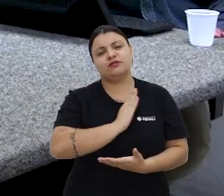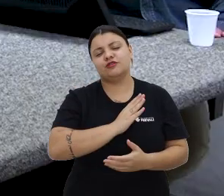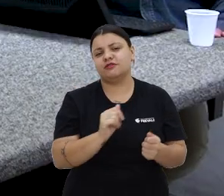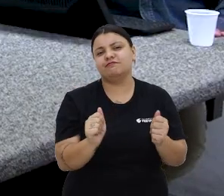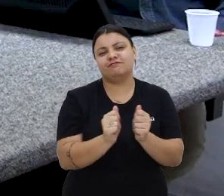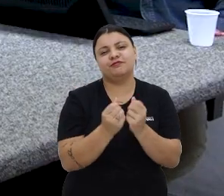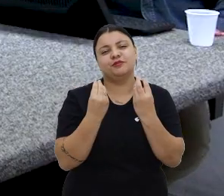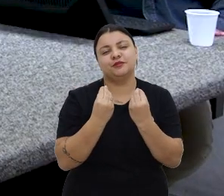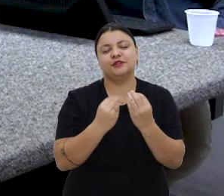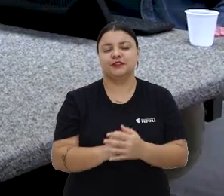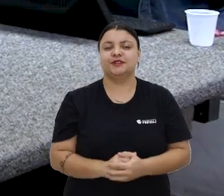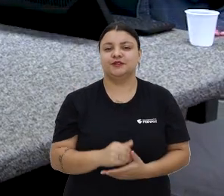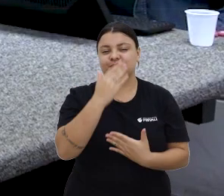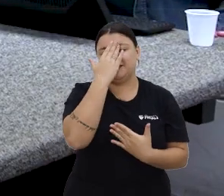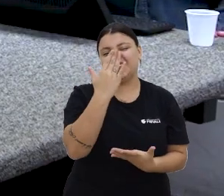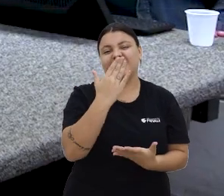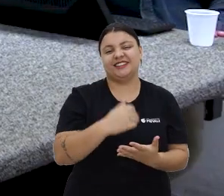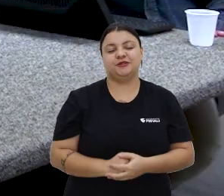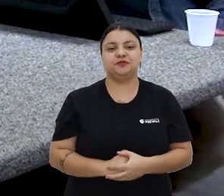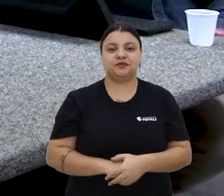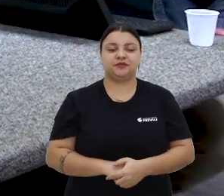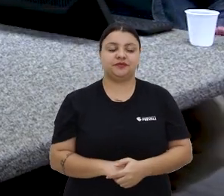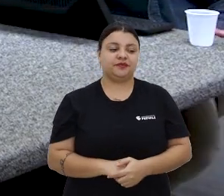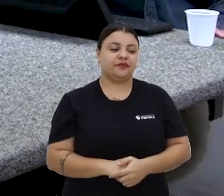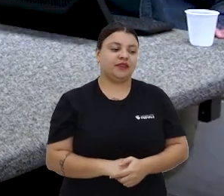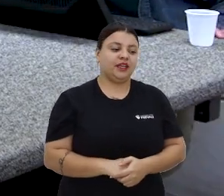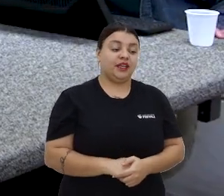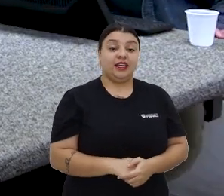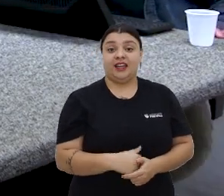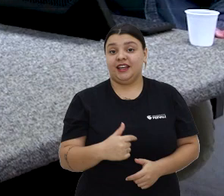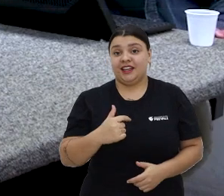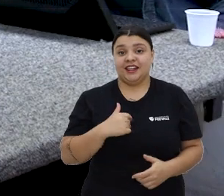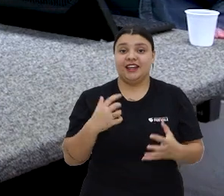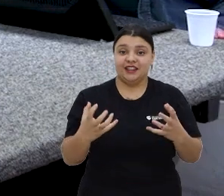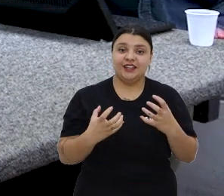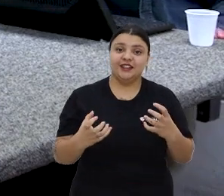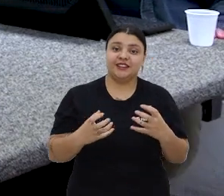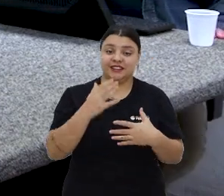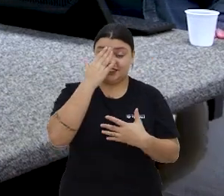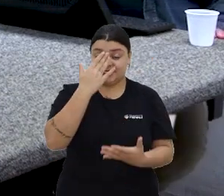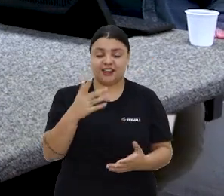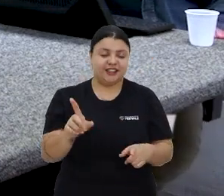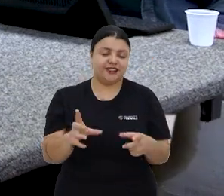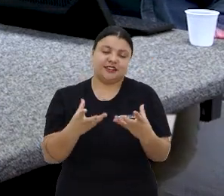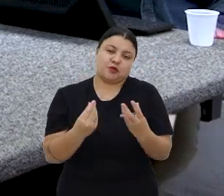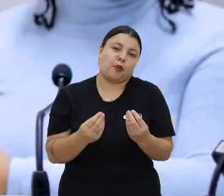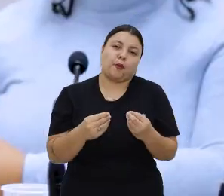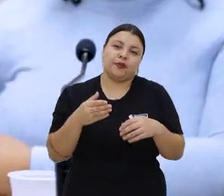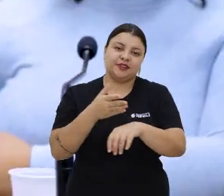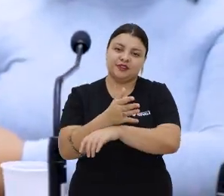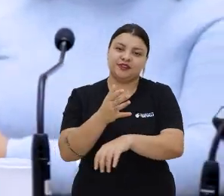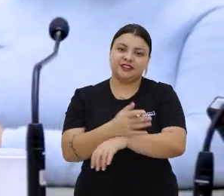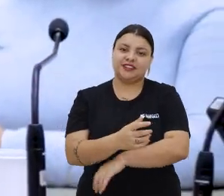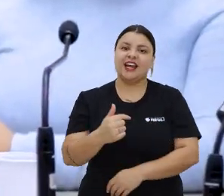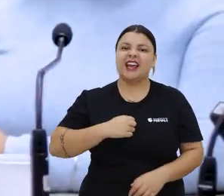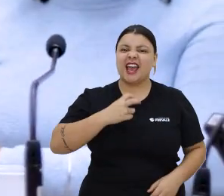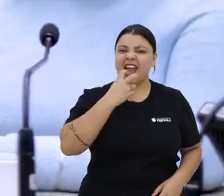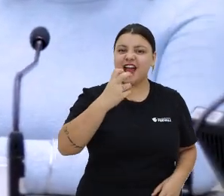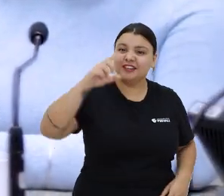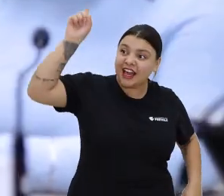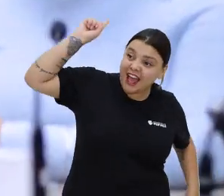assim, foi incrível. Muito obrigada mesmo. Thaís? Eu também. Eu quero agradecer muito por poder estar aqui hoje. Foi a primeira, né, que gritou assim,